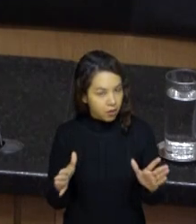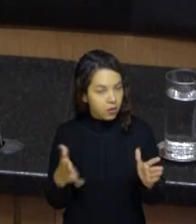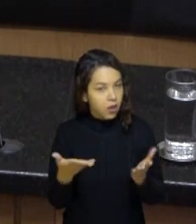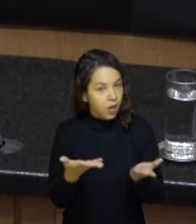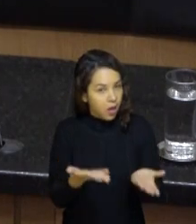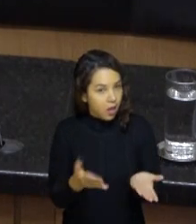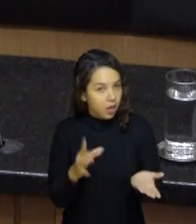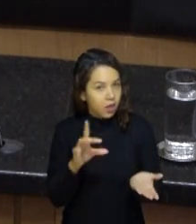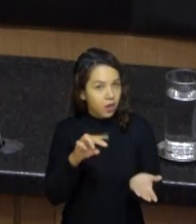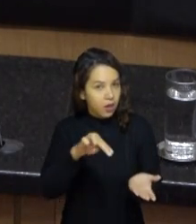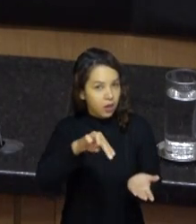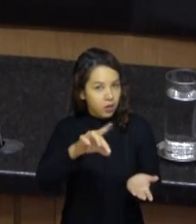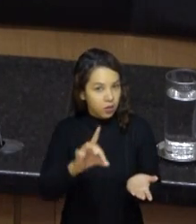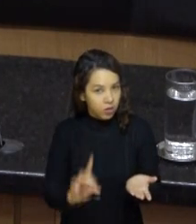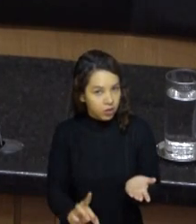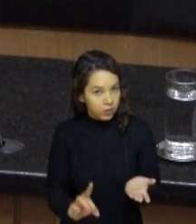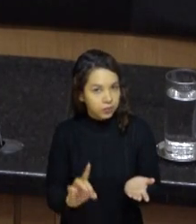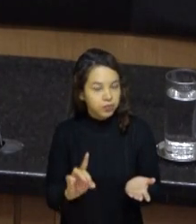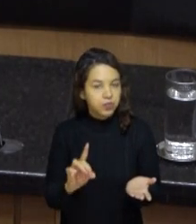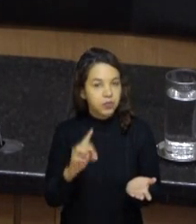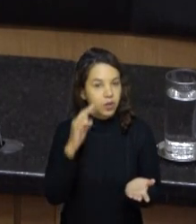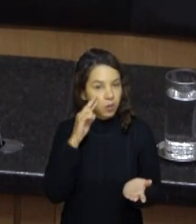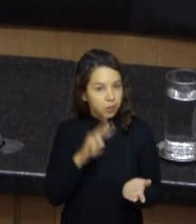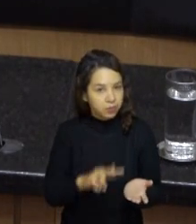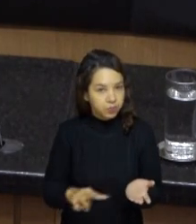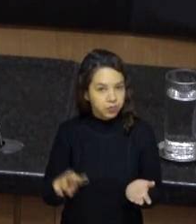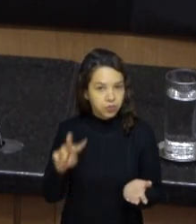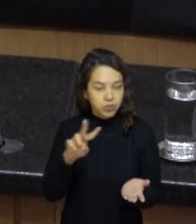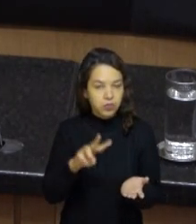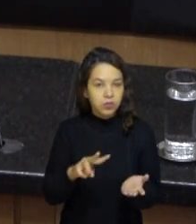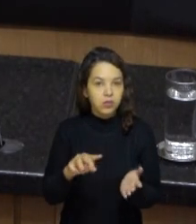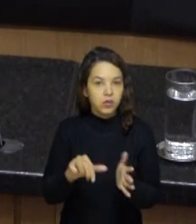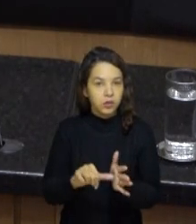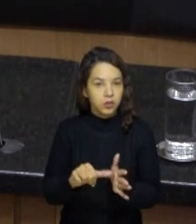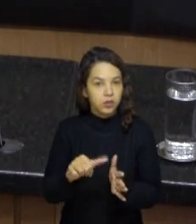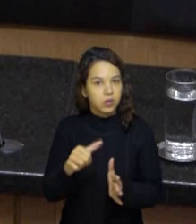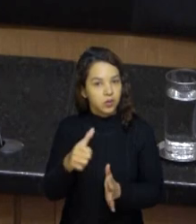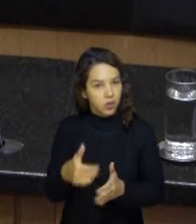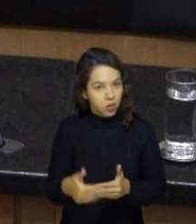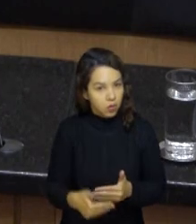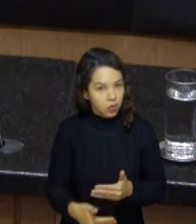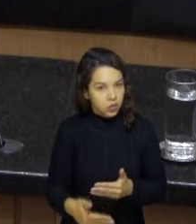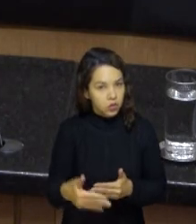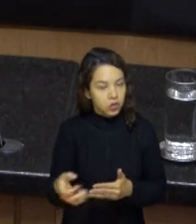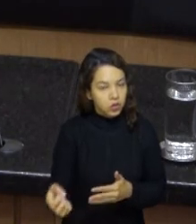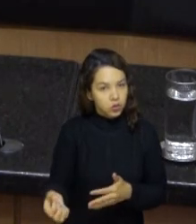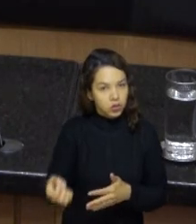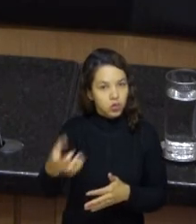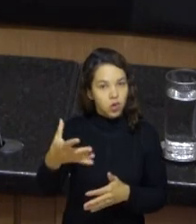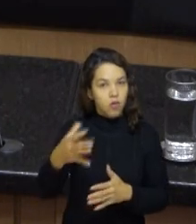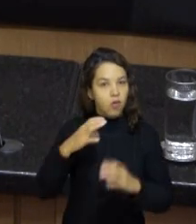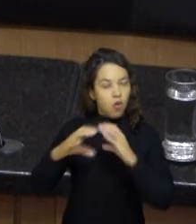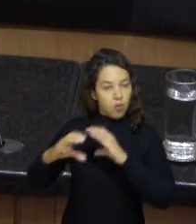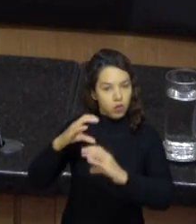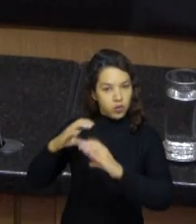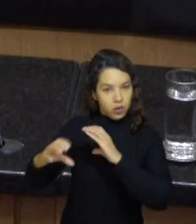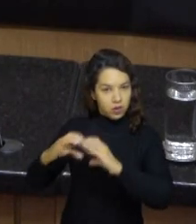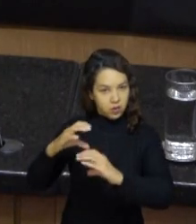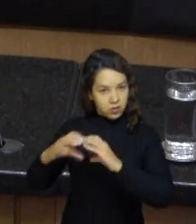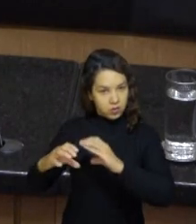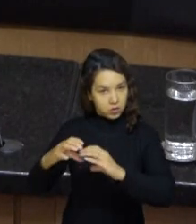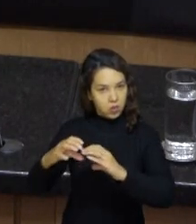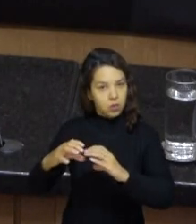de vanguarda, de pioneirismo e que, de fato, irradiou essa nova vocação da comunicação regional. E os valores